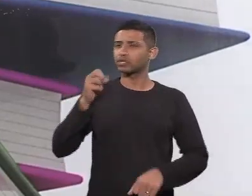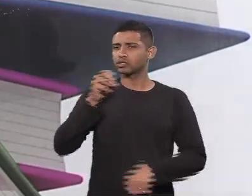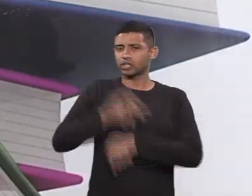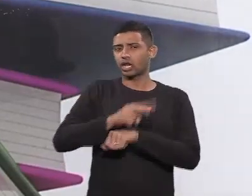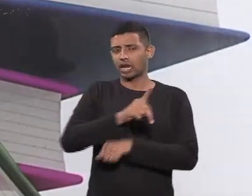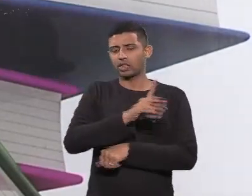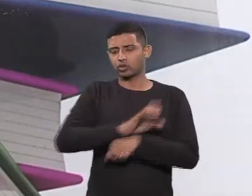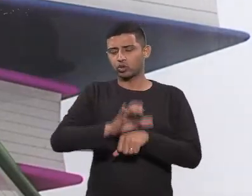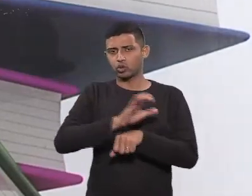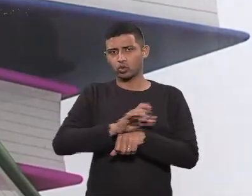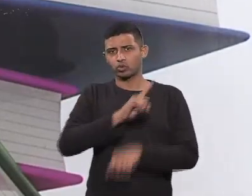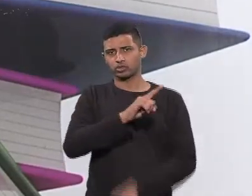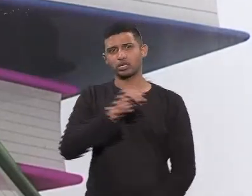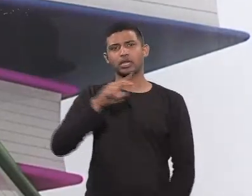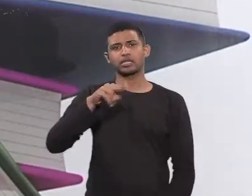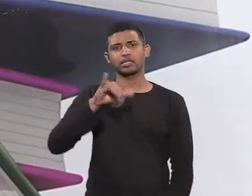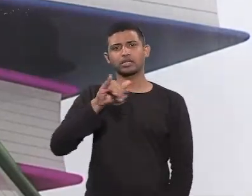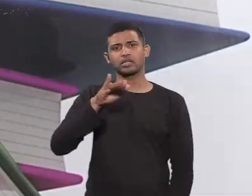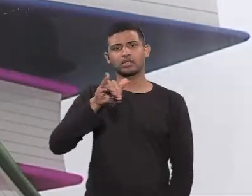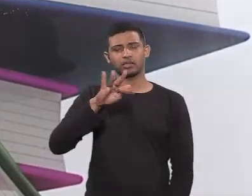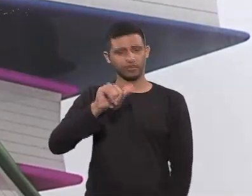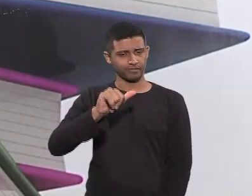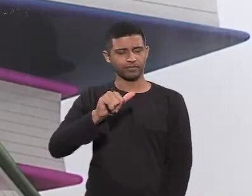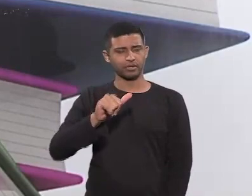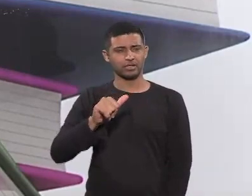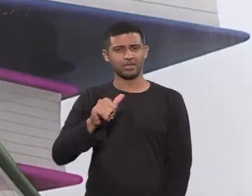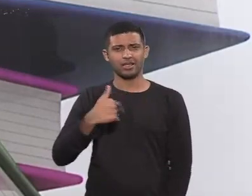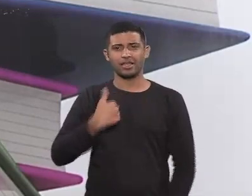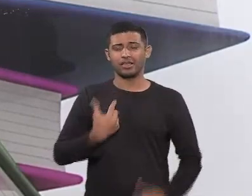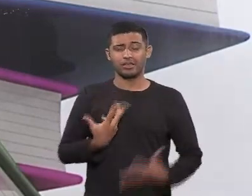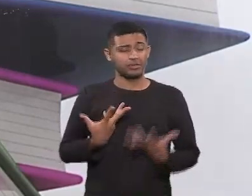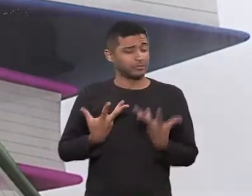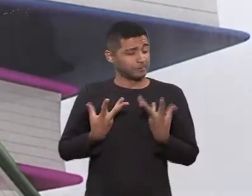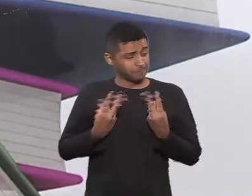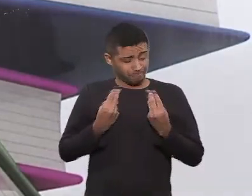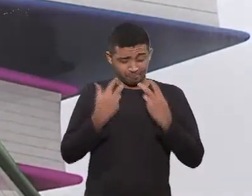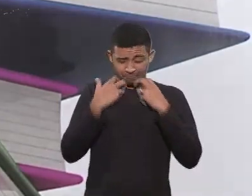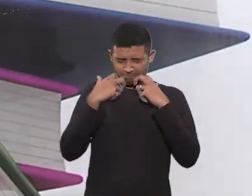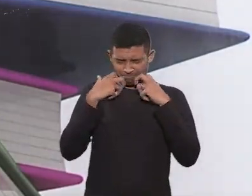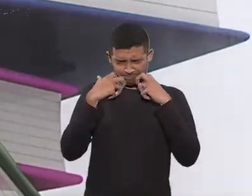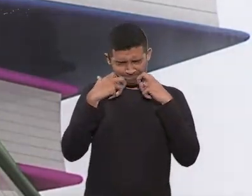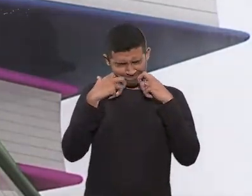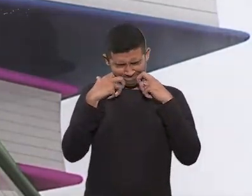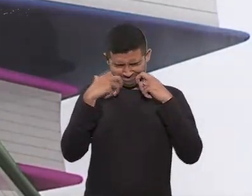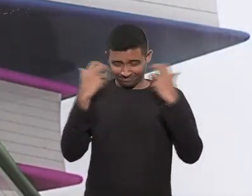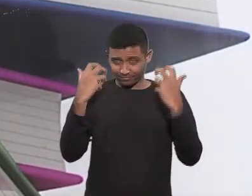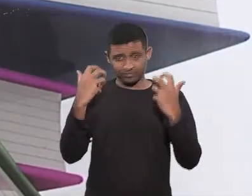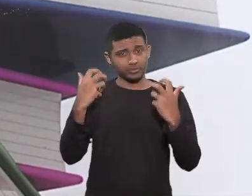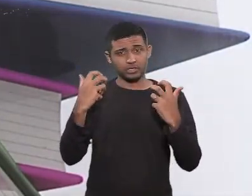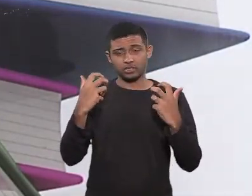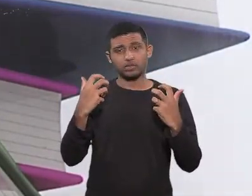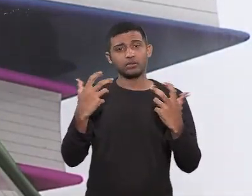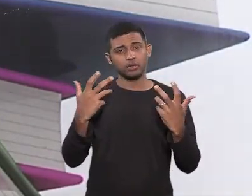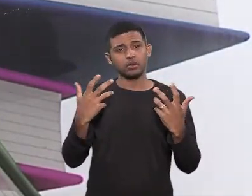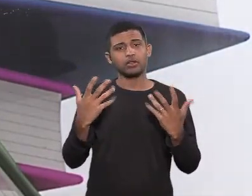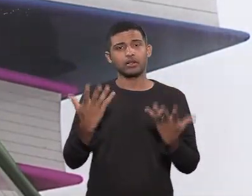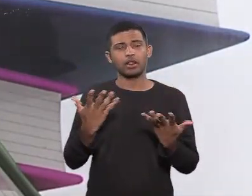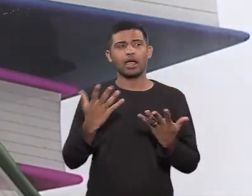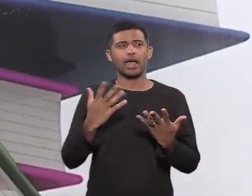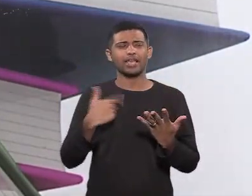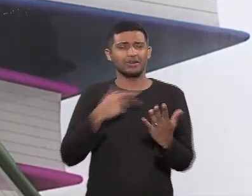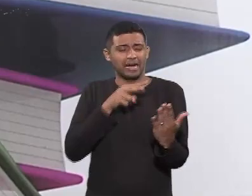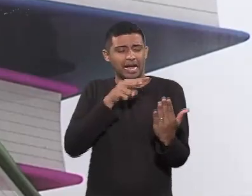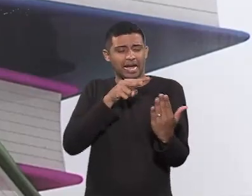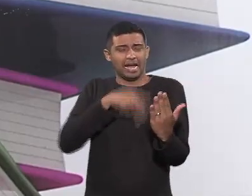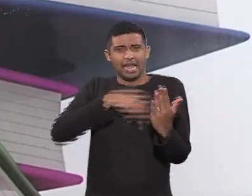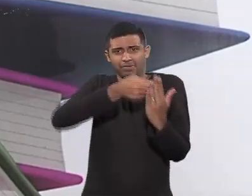entrei no curso da Ninfa, eu era muito mais tímida do que eu sou hoje. E quando eu